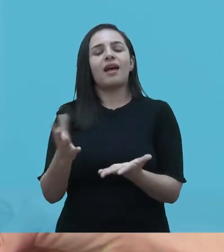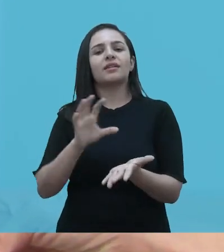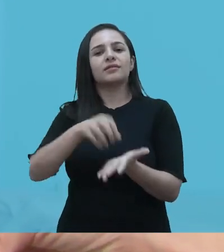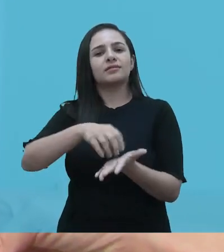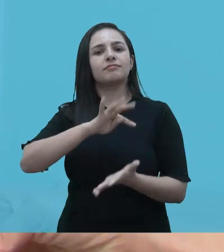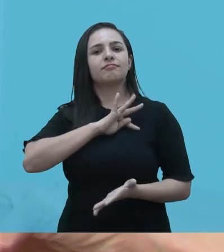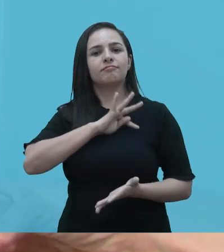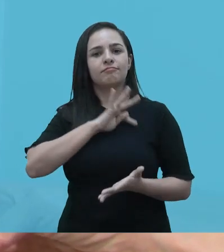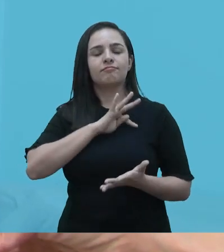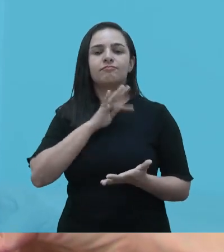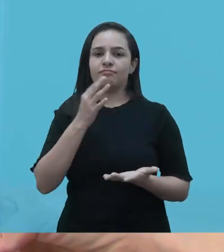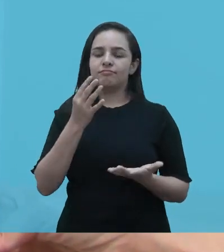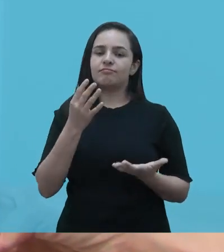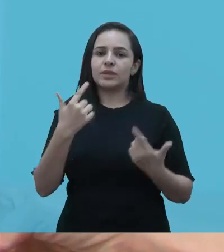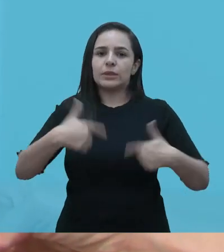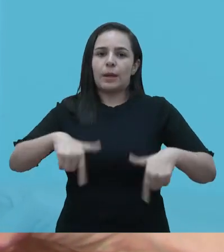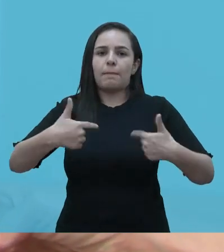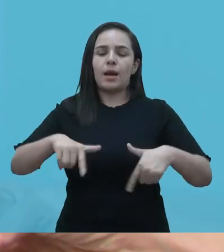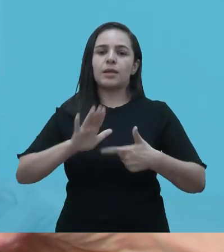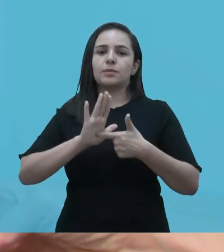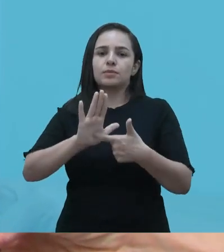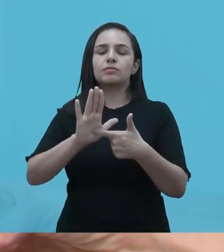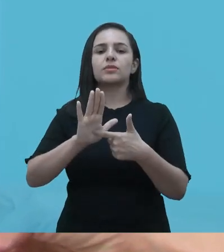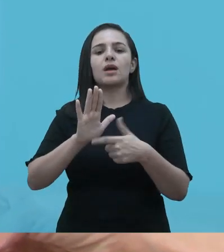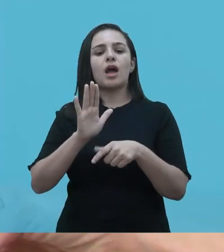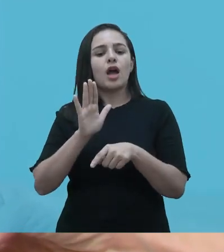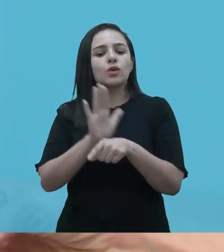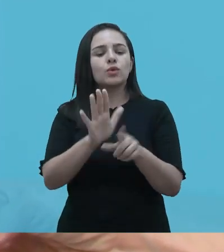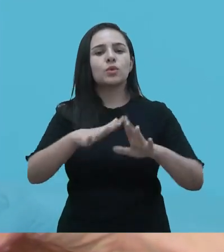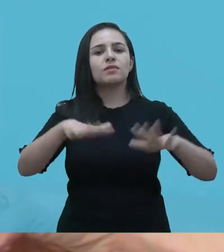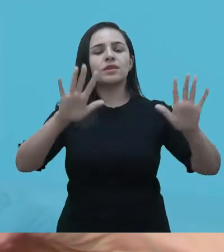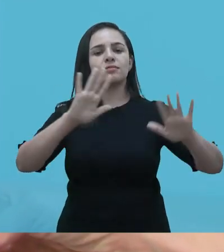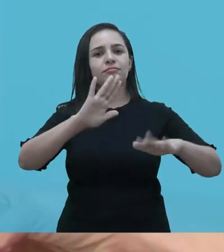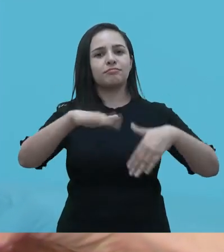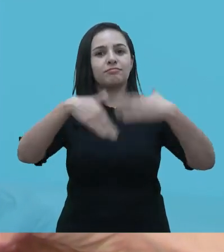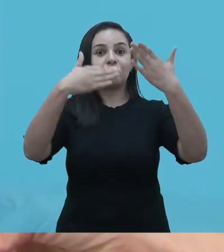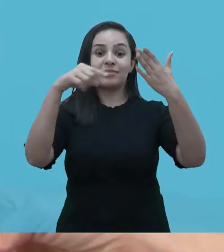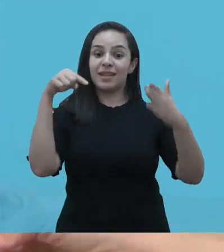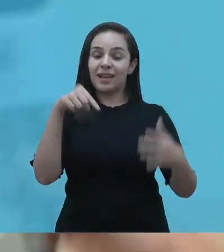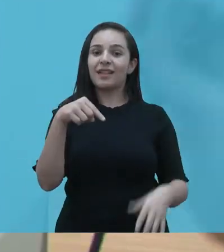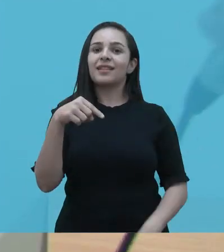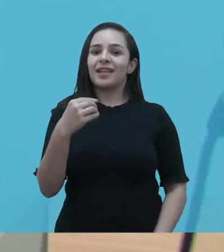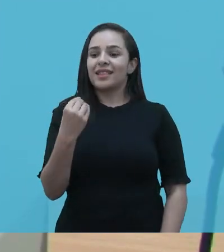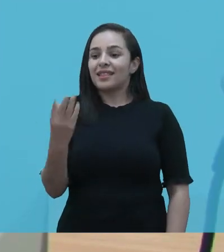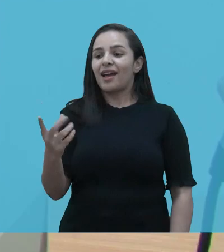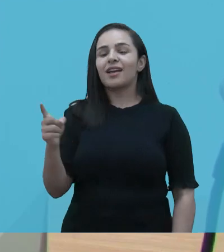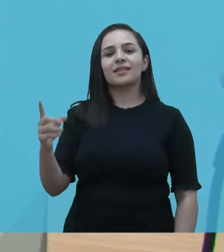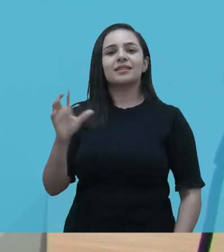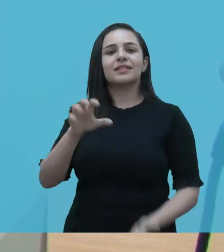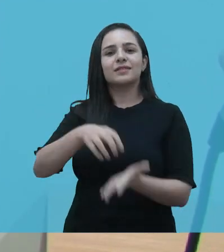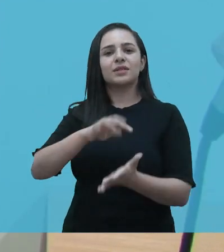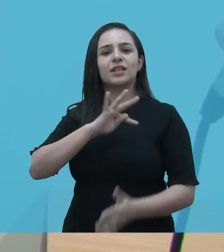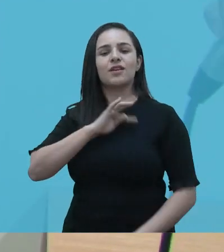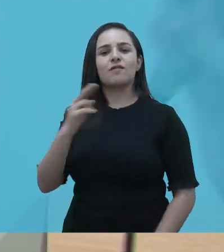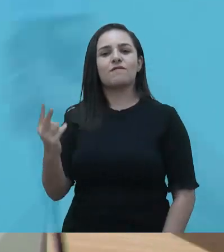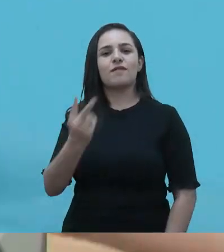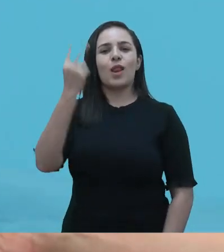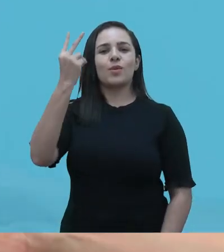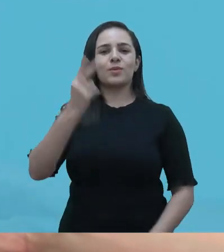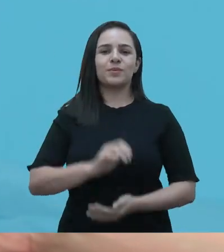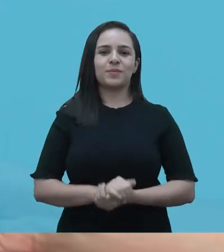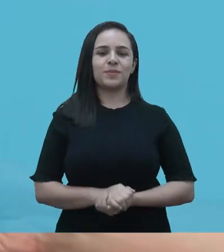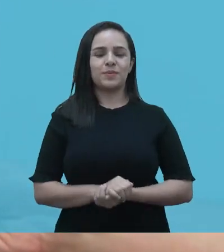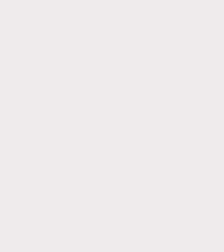ponto idade para o servidor também enxergar contribuindo com o desenvolvimento da instituição é o fc valorizando o seu servidor